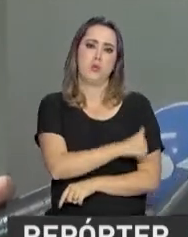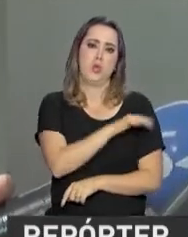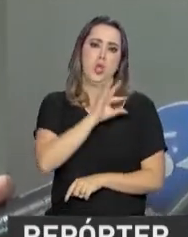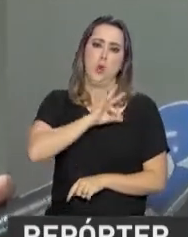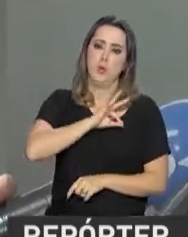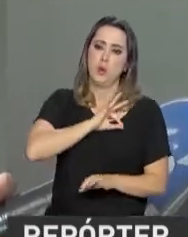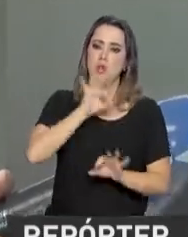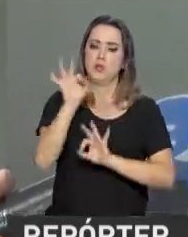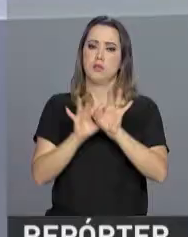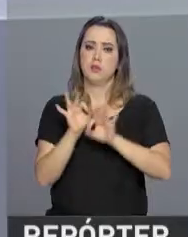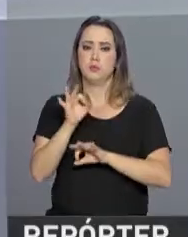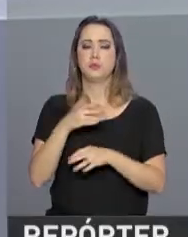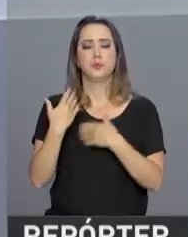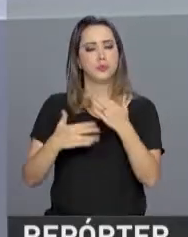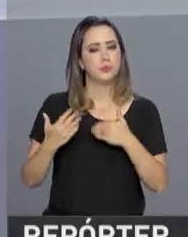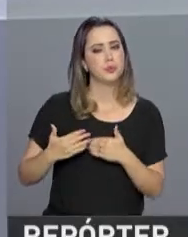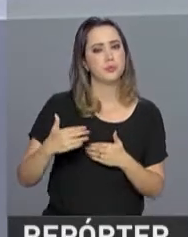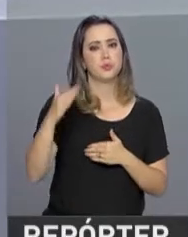caos, e assim por diante.